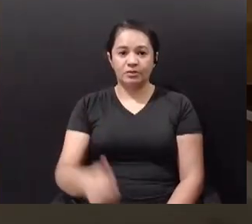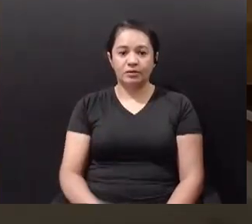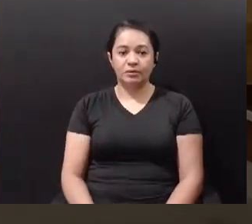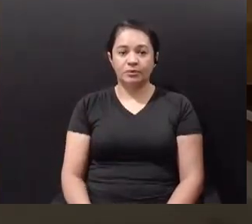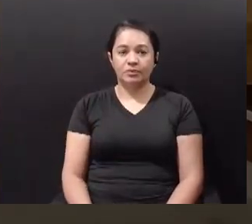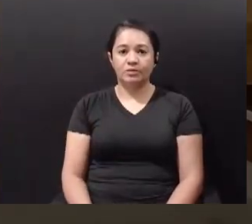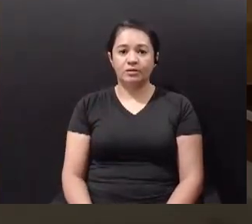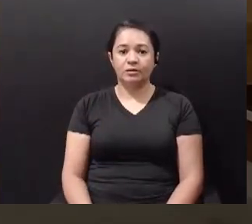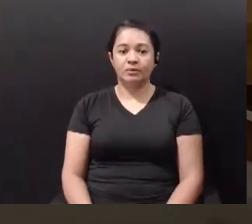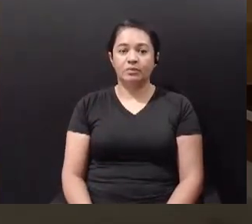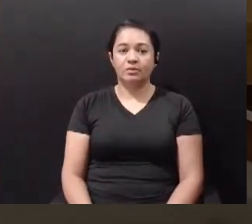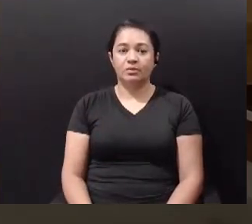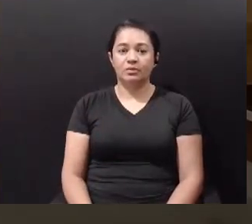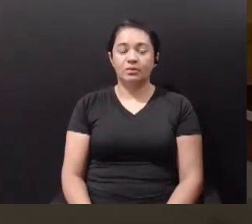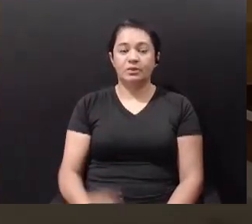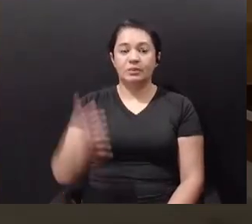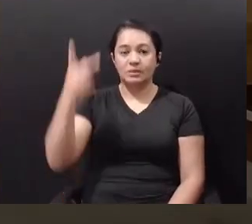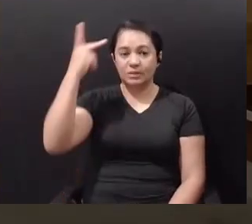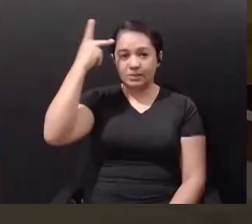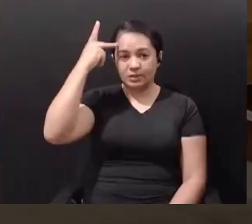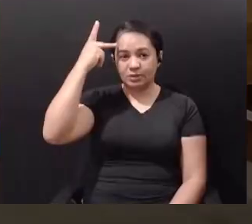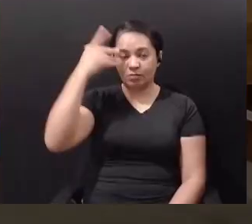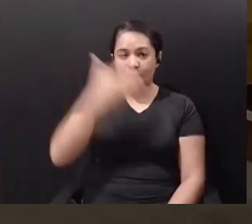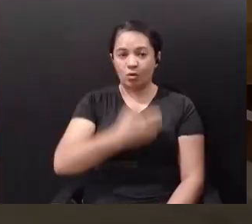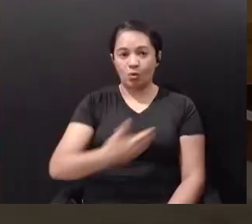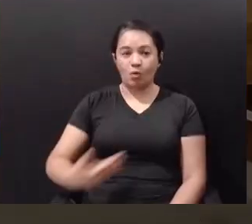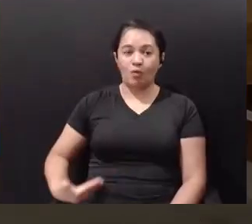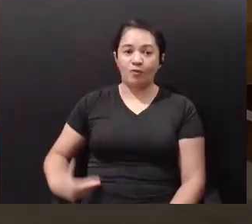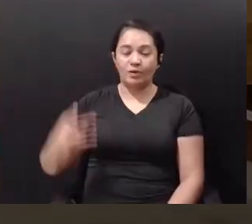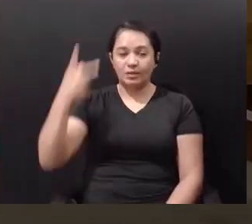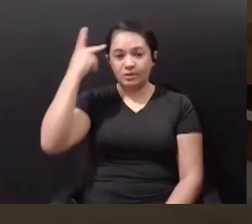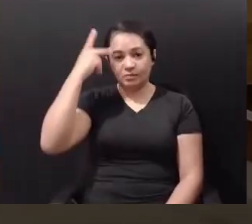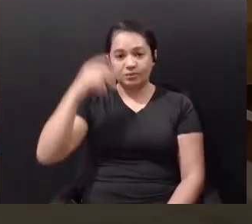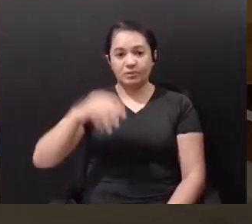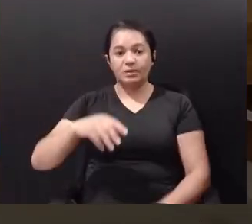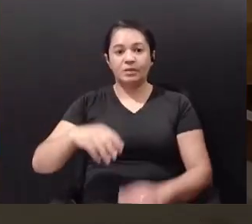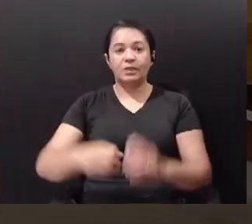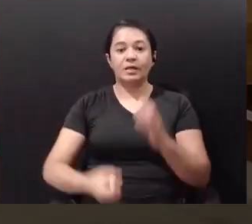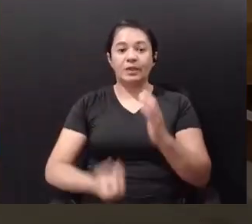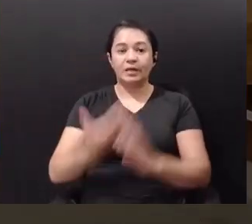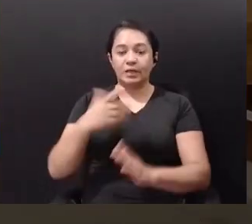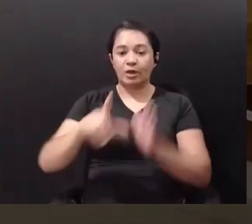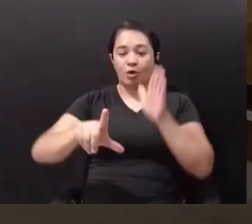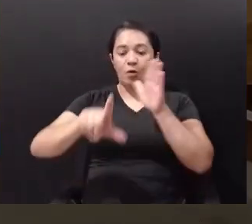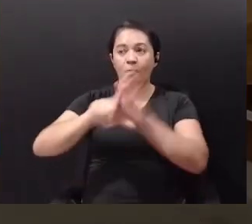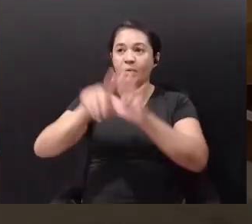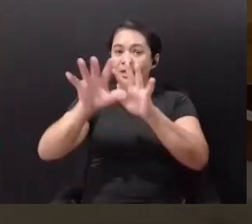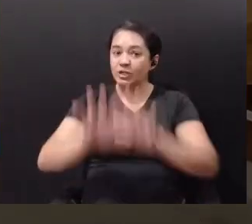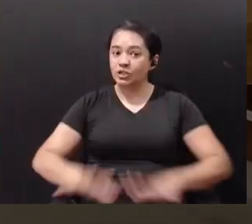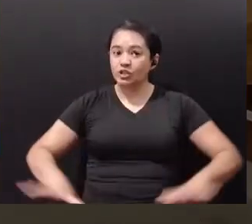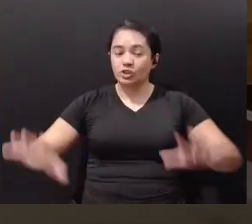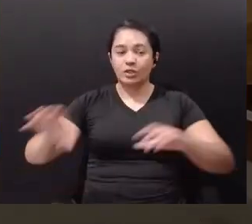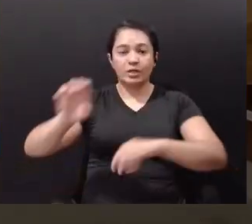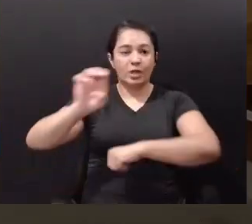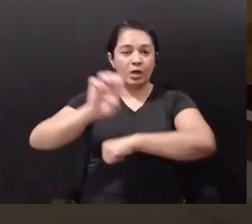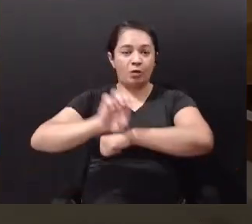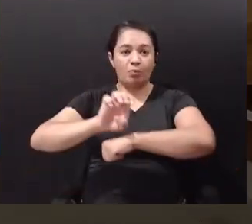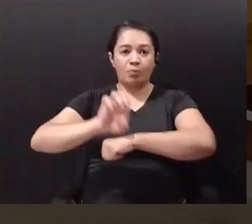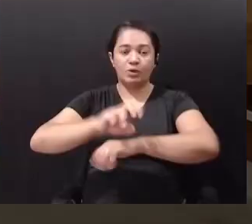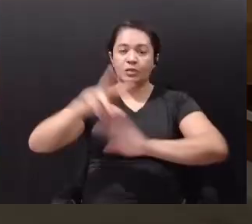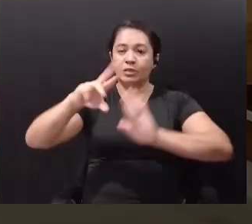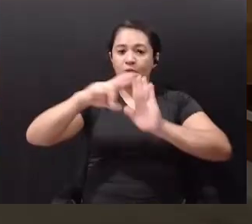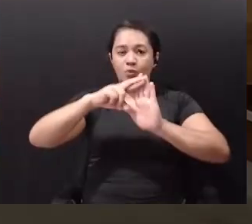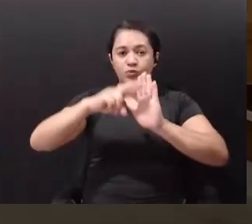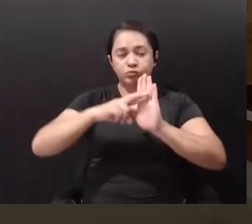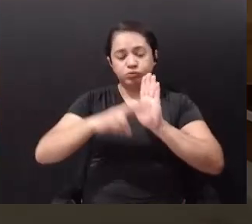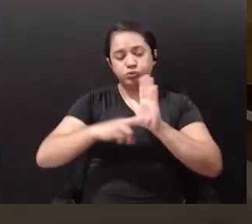São Paulo, o governo do estado de São Paulo faz uma lei geral para o estado, regulamentando os municípios, como